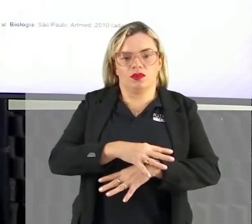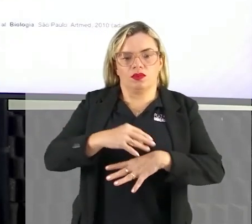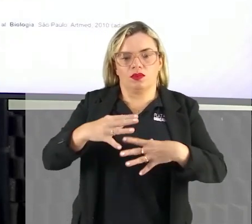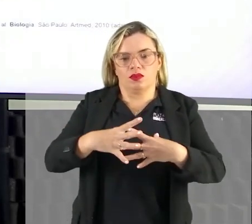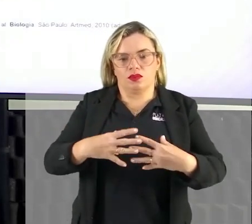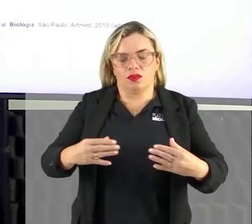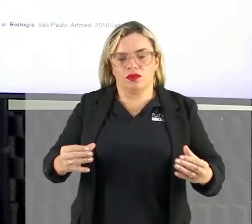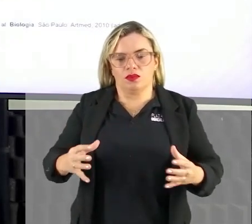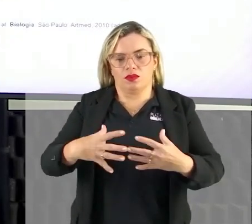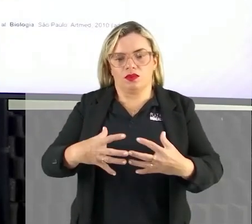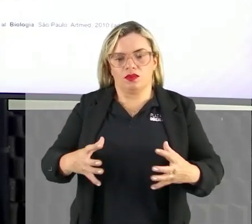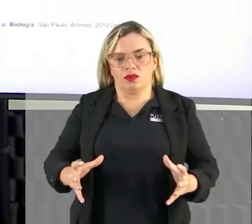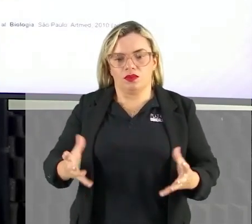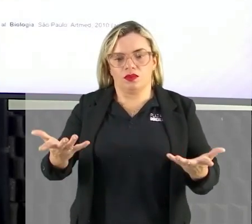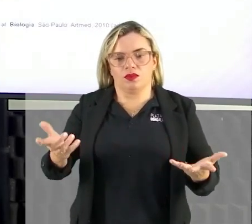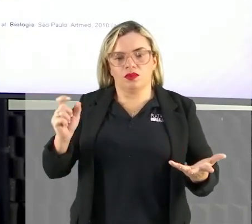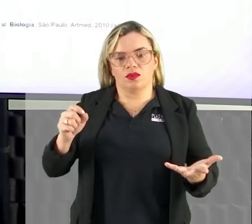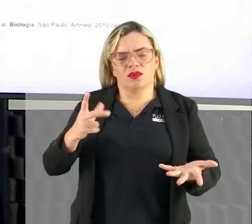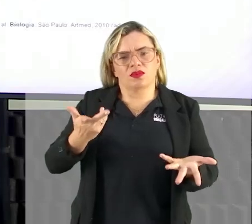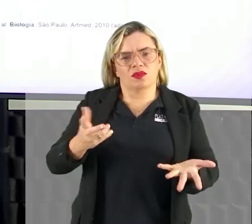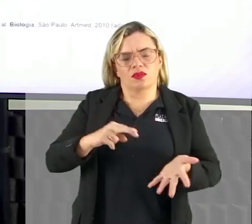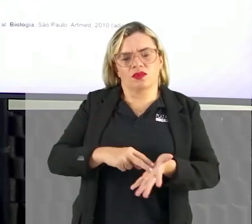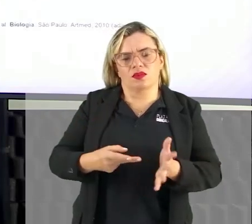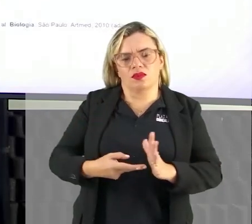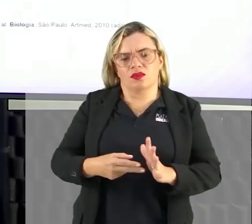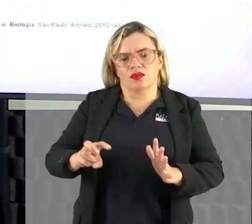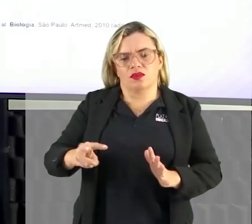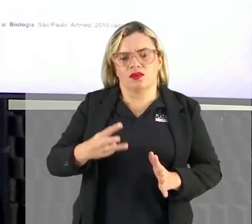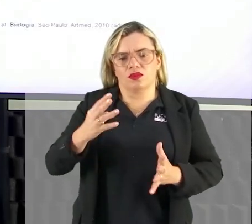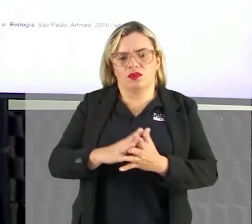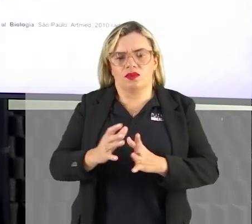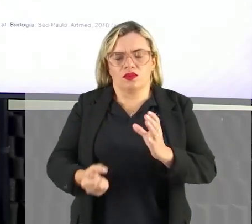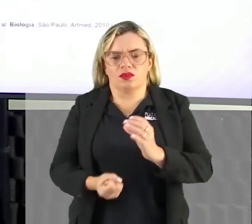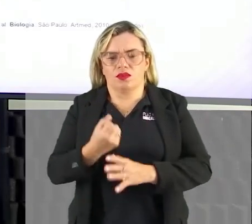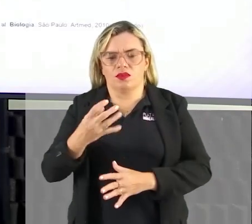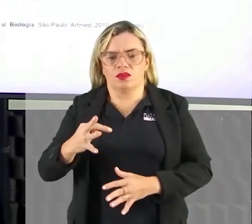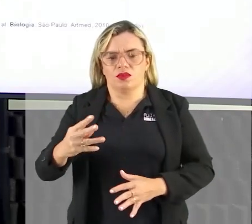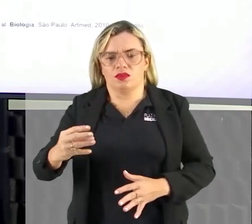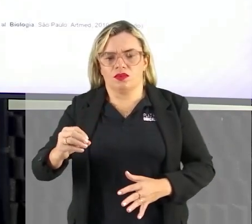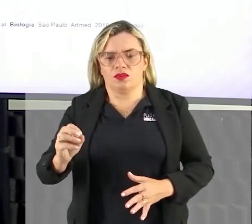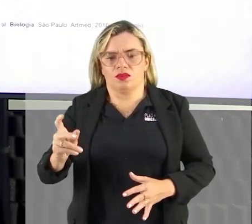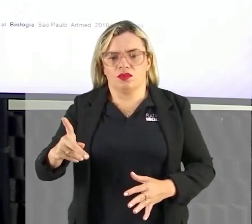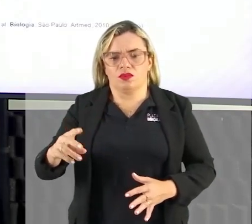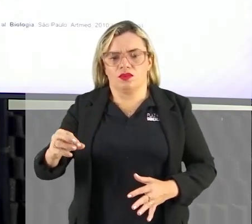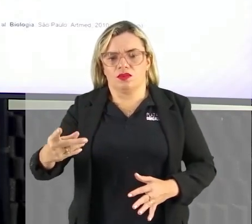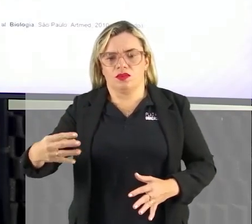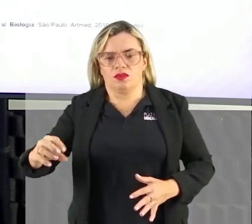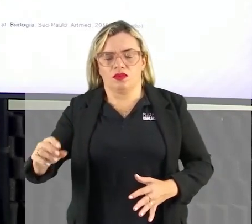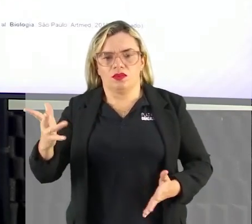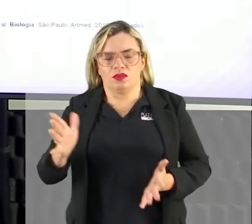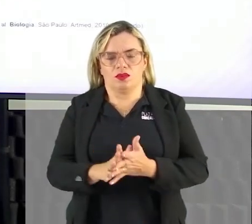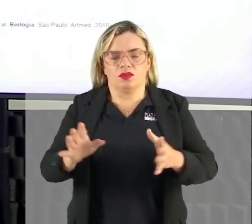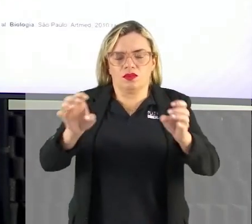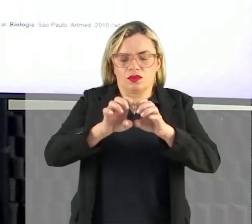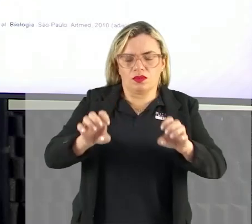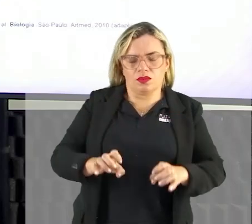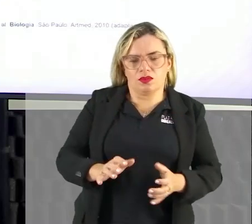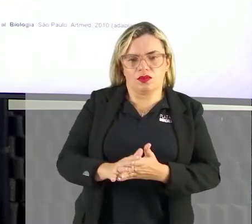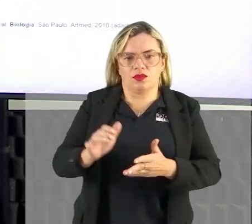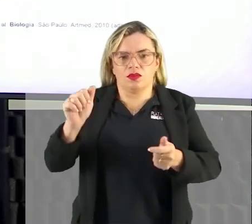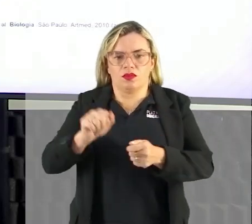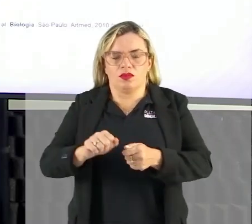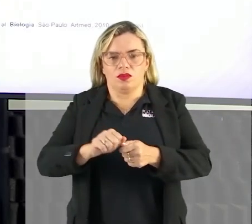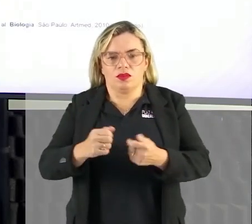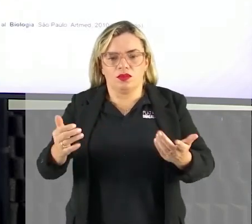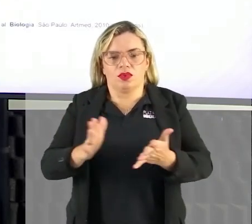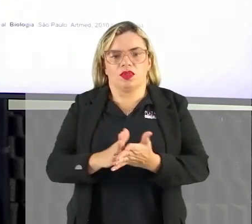né? Seria isso. A formação do tubo polínico foi a estrutura que fez com que as plantas dissessem